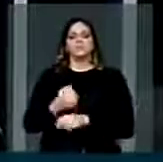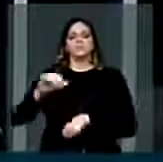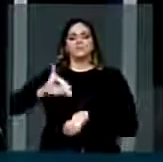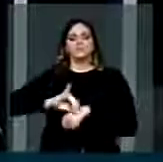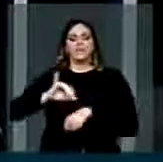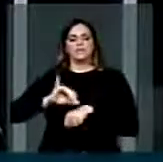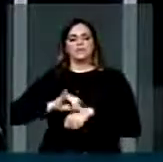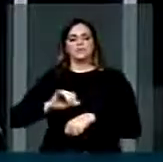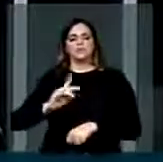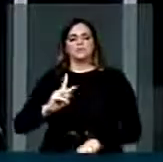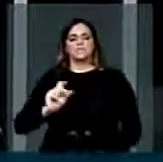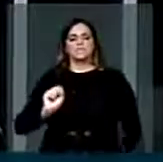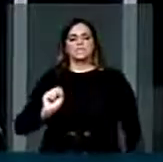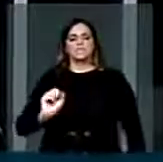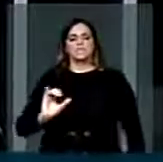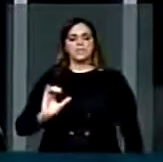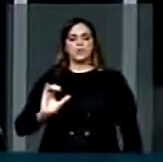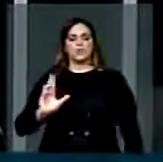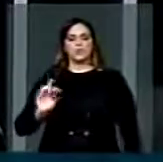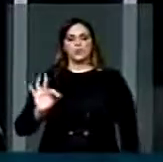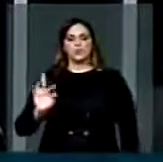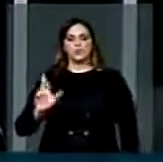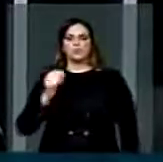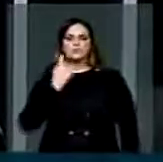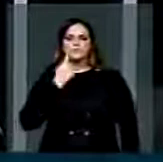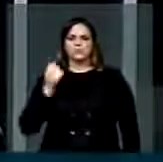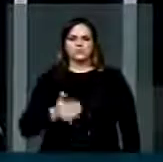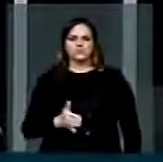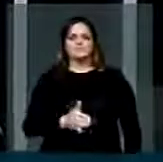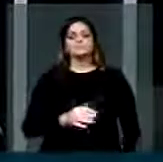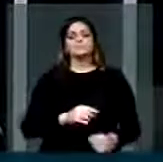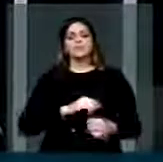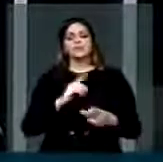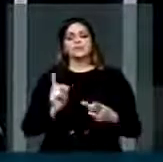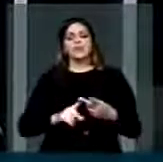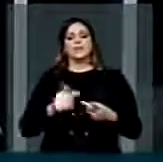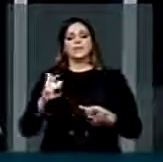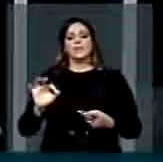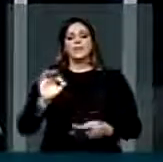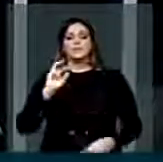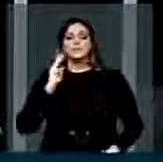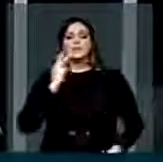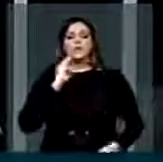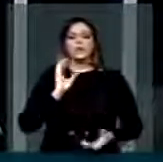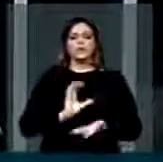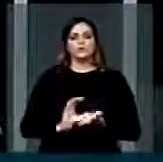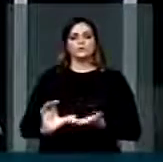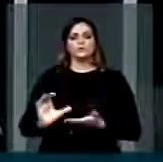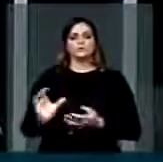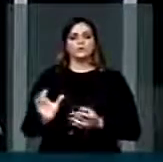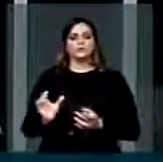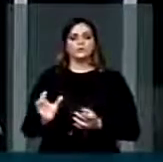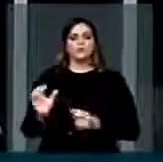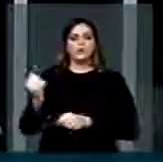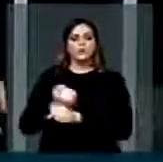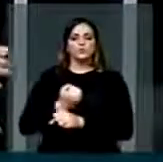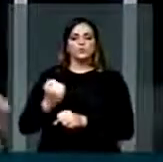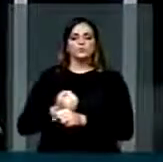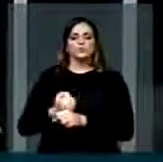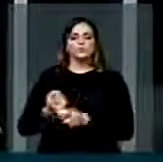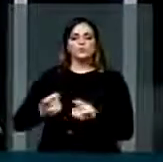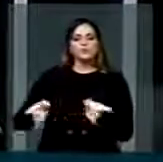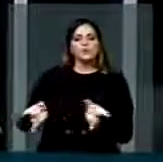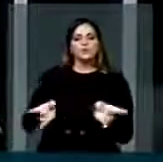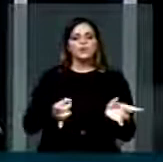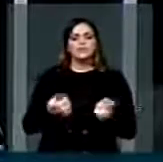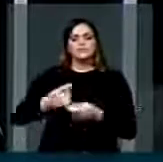de piscicultura, que está sendo construído, e colocamos 10 milhões para a construção de um mercado do peixe decente lá em